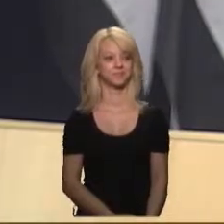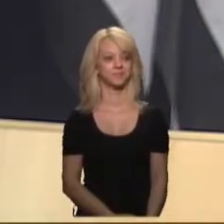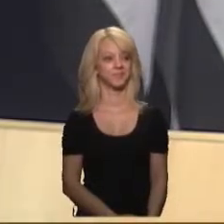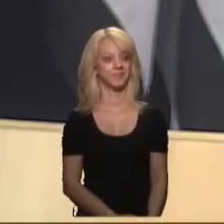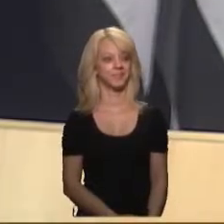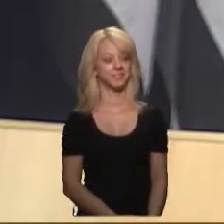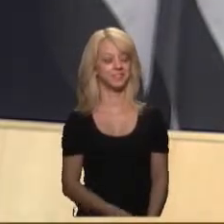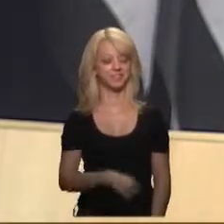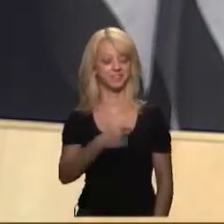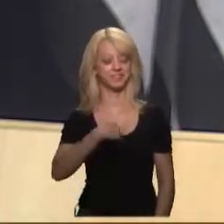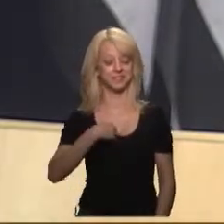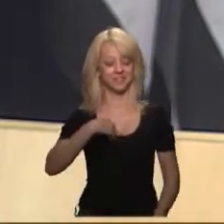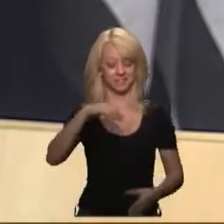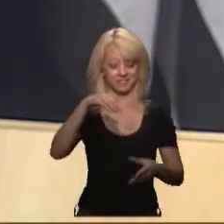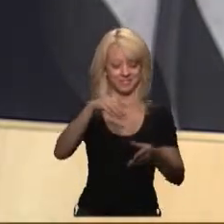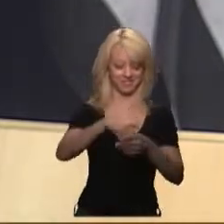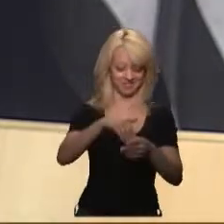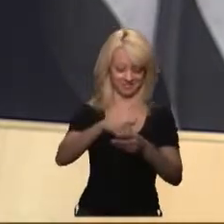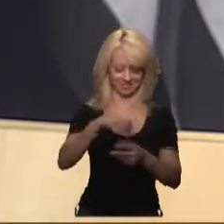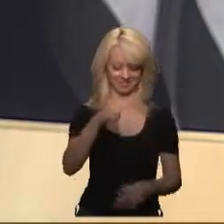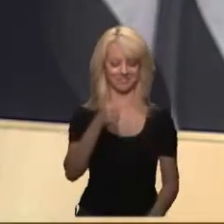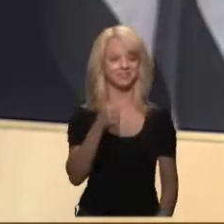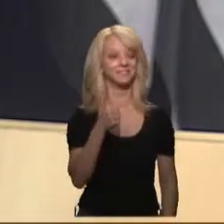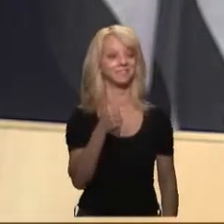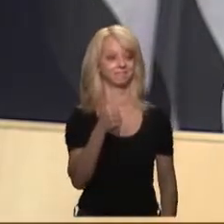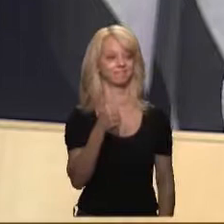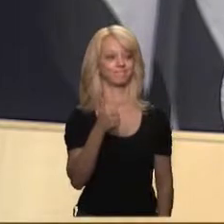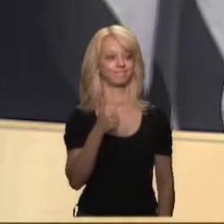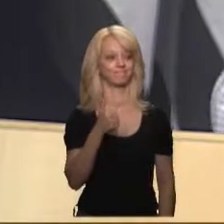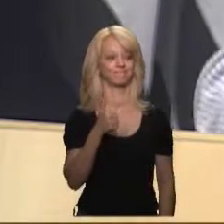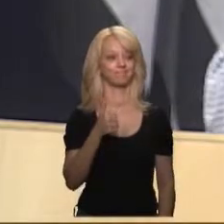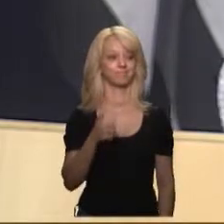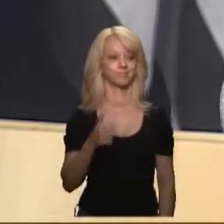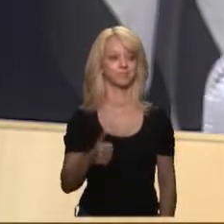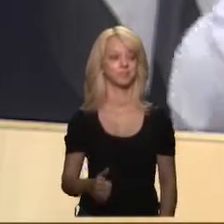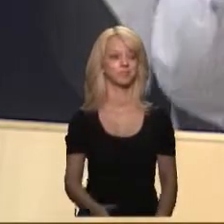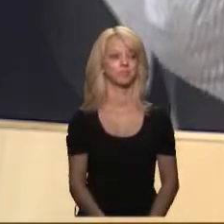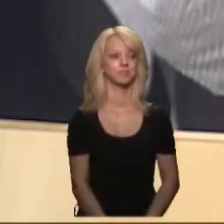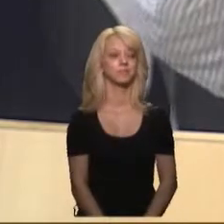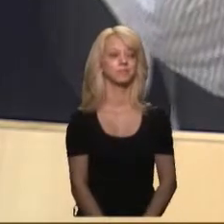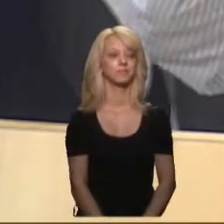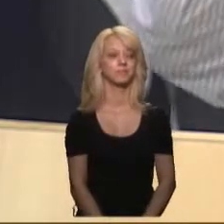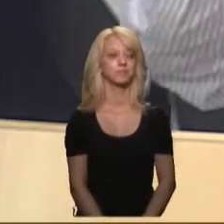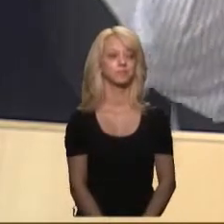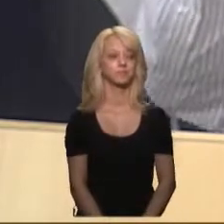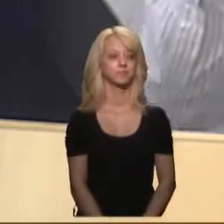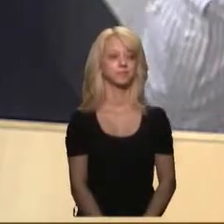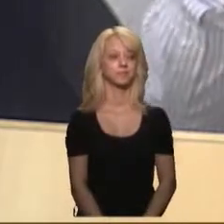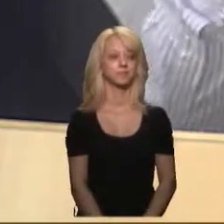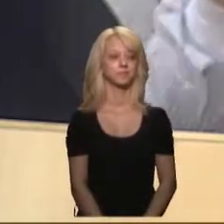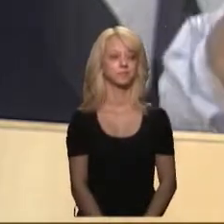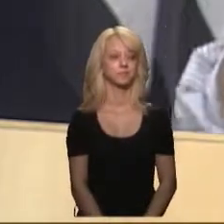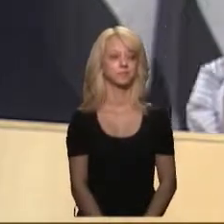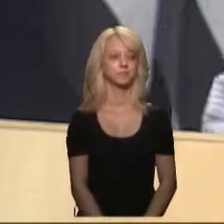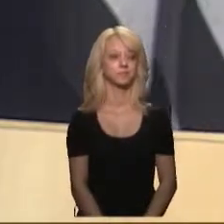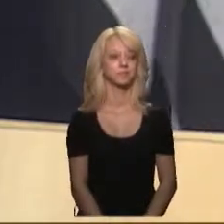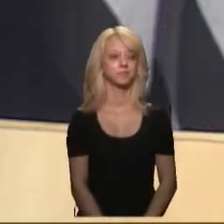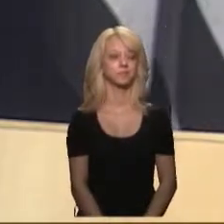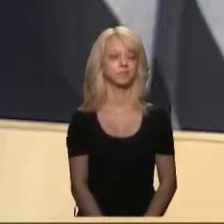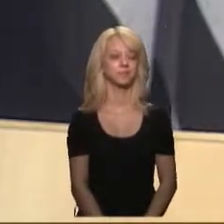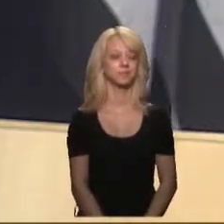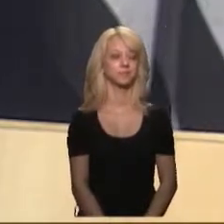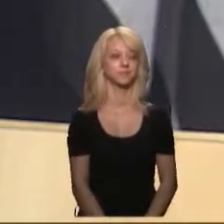Eu sou a favor de que todo mundo tenha o que comer e o que vestir e tenha moradia, porque isso está escrito na Constituição